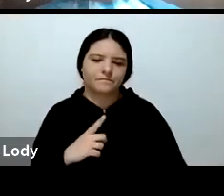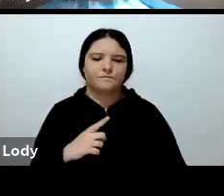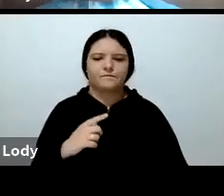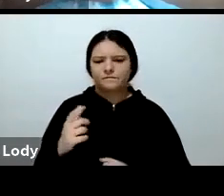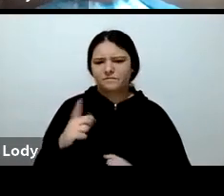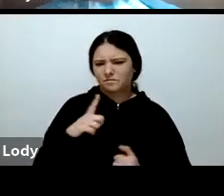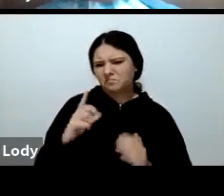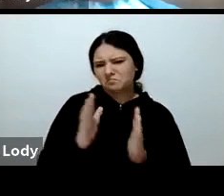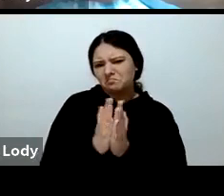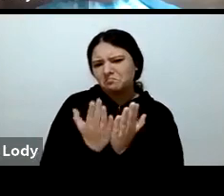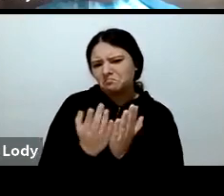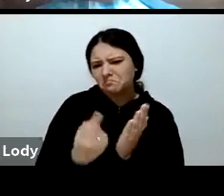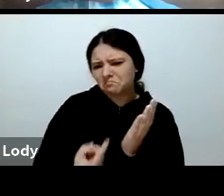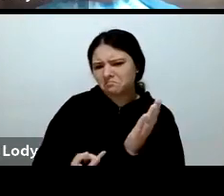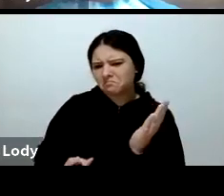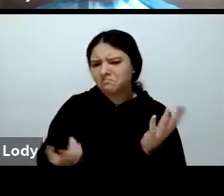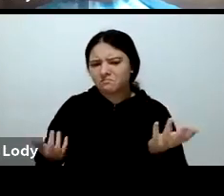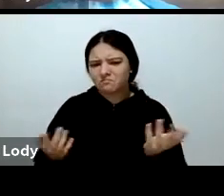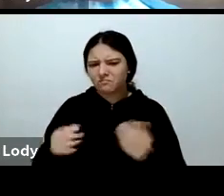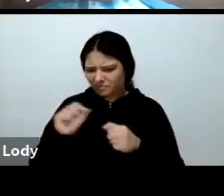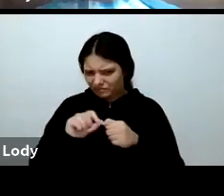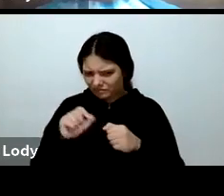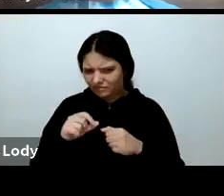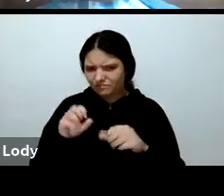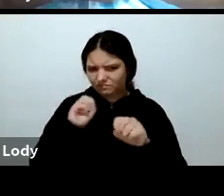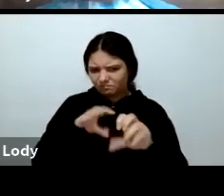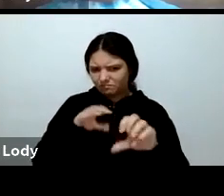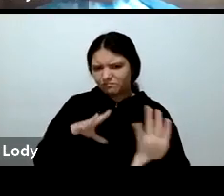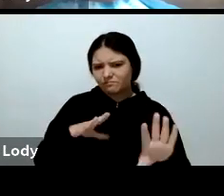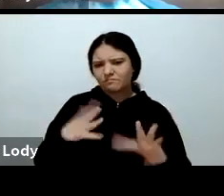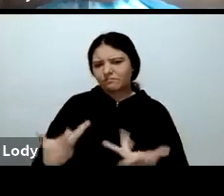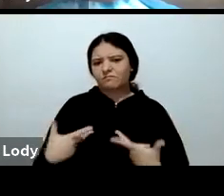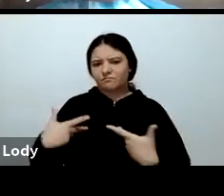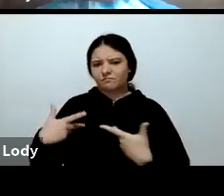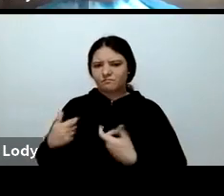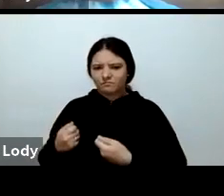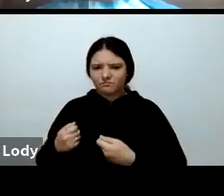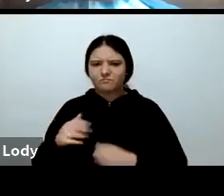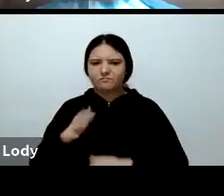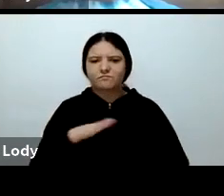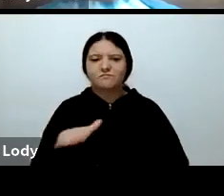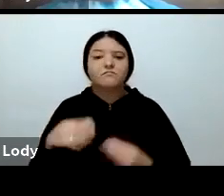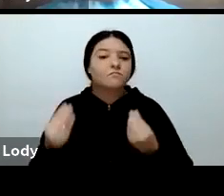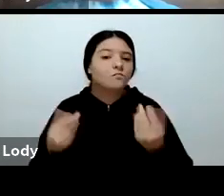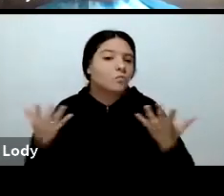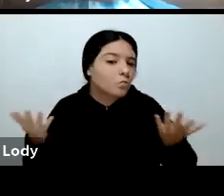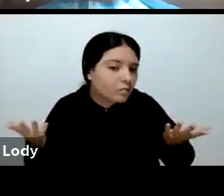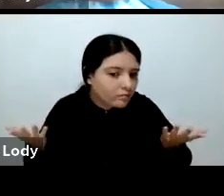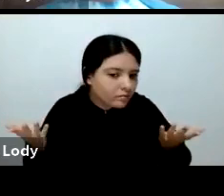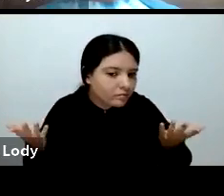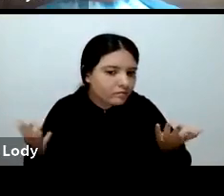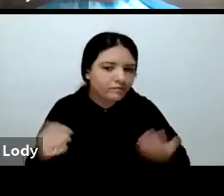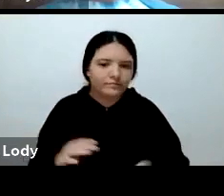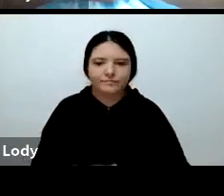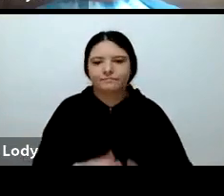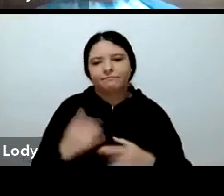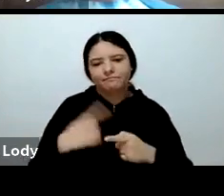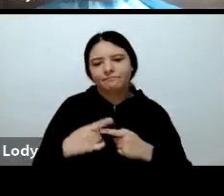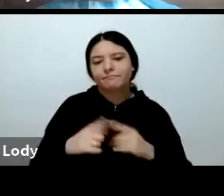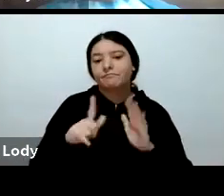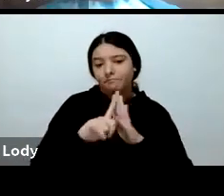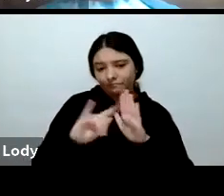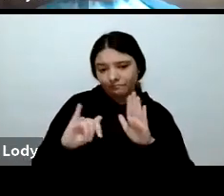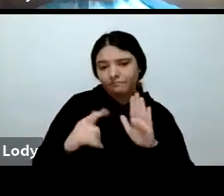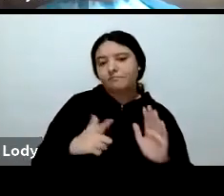cartilhas sendo feitas para a gente receber essas crianças? De que modo? Porque lei a gente tem,